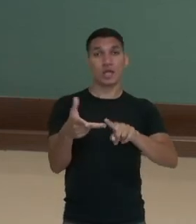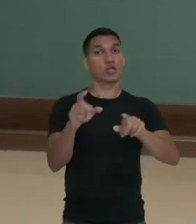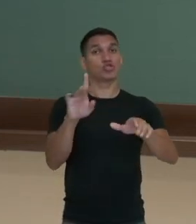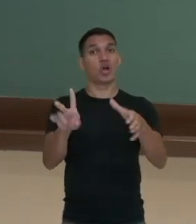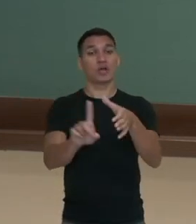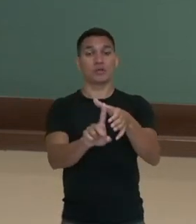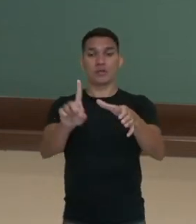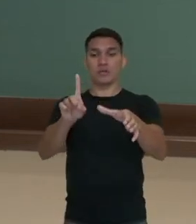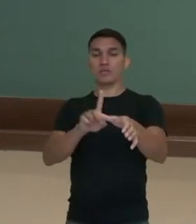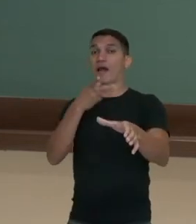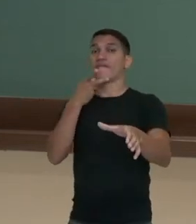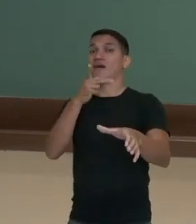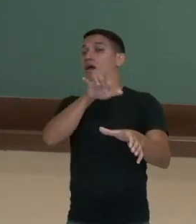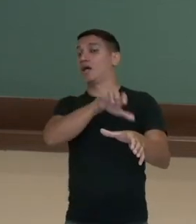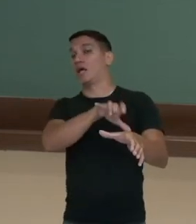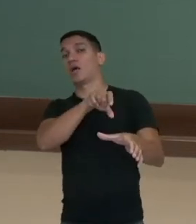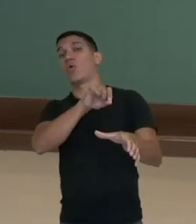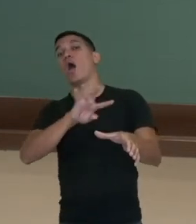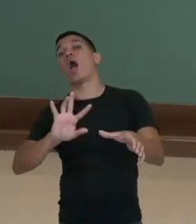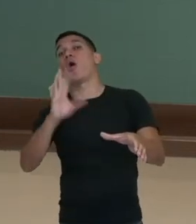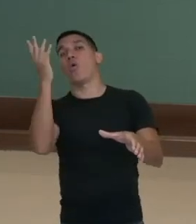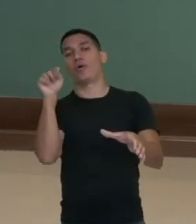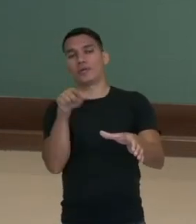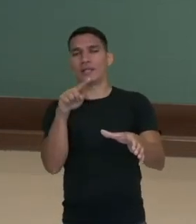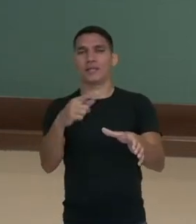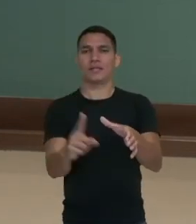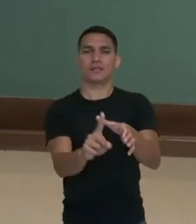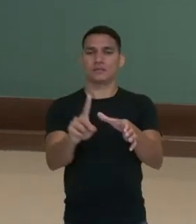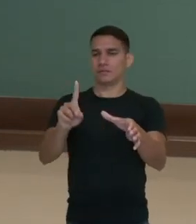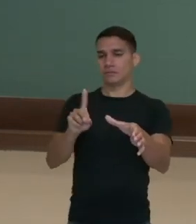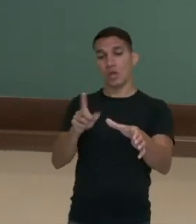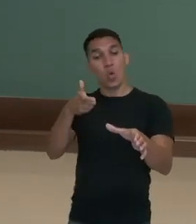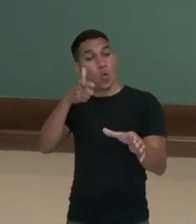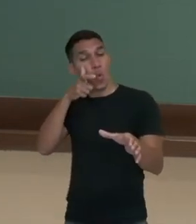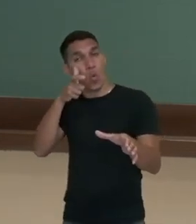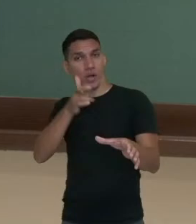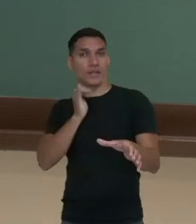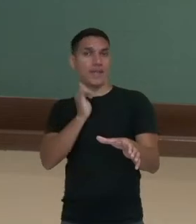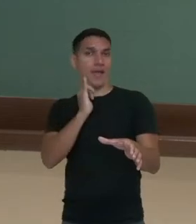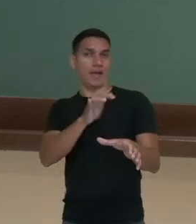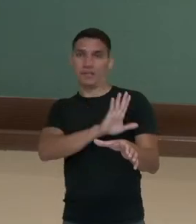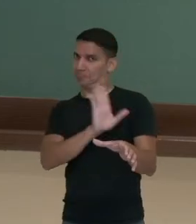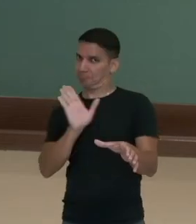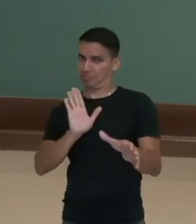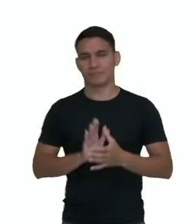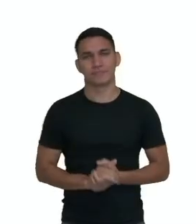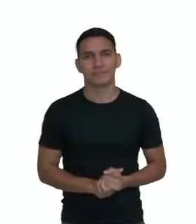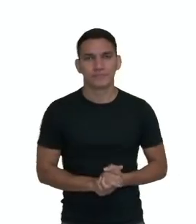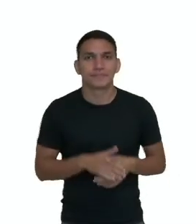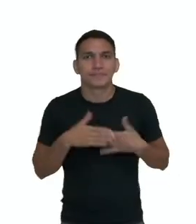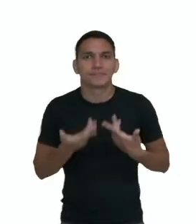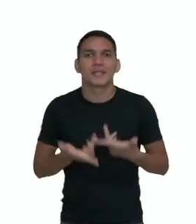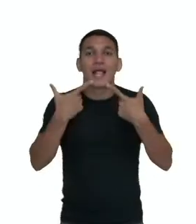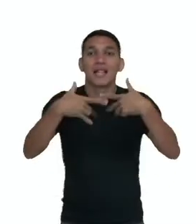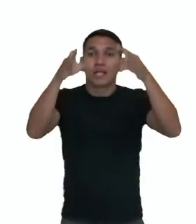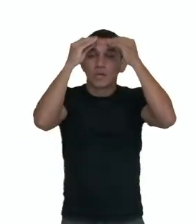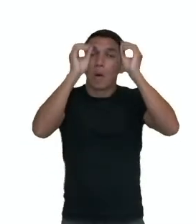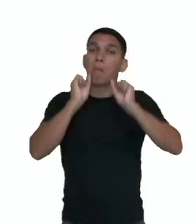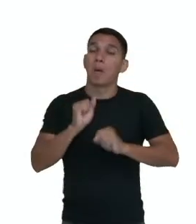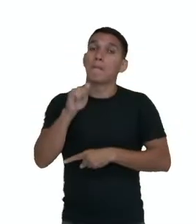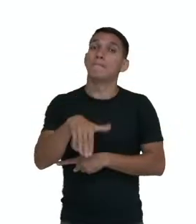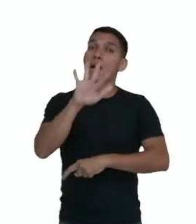apenas conta, relata. É o chamado narrador observador, tá? A linguagem pode ser